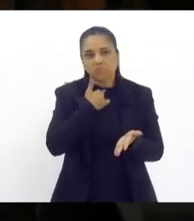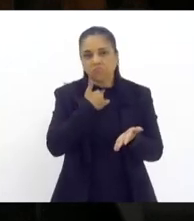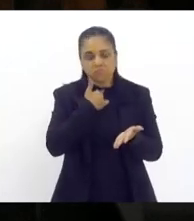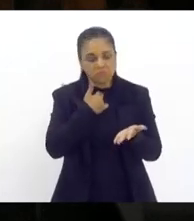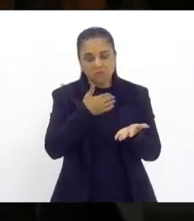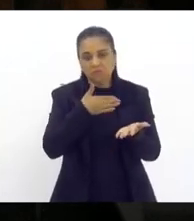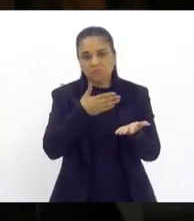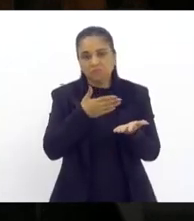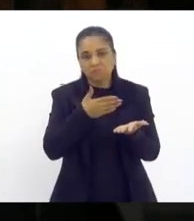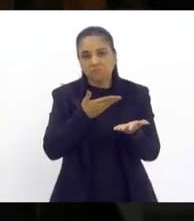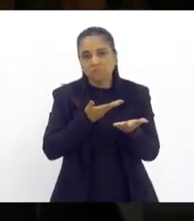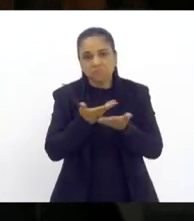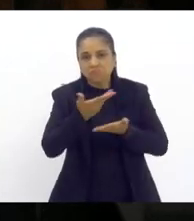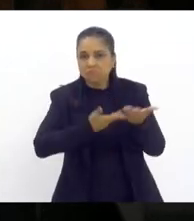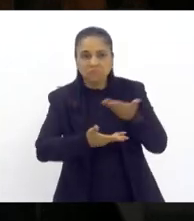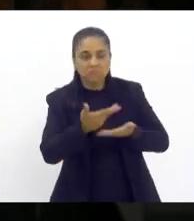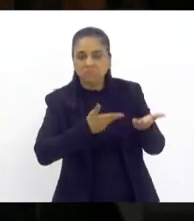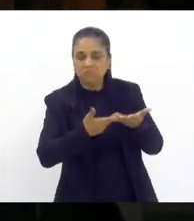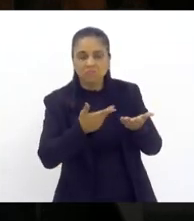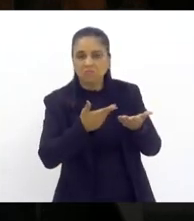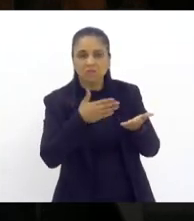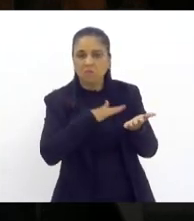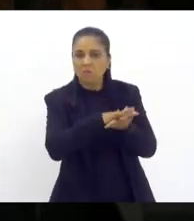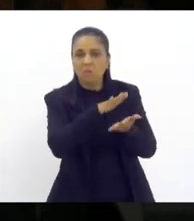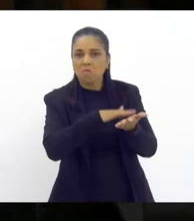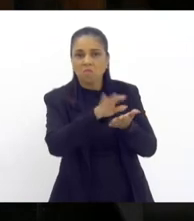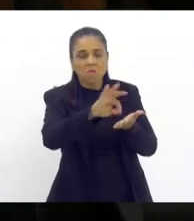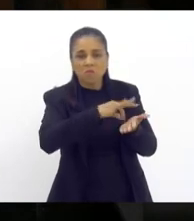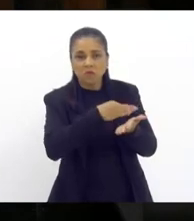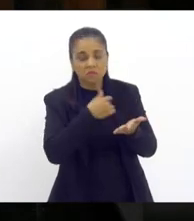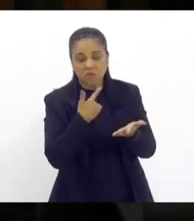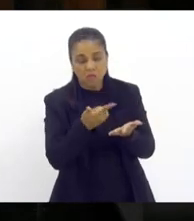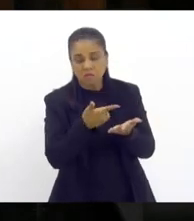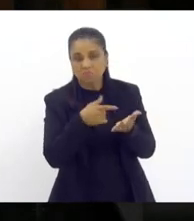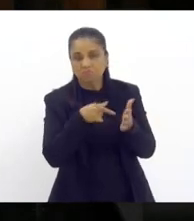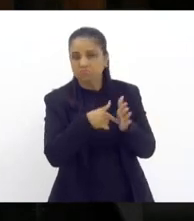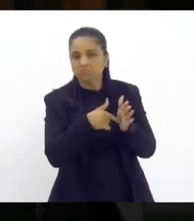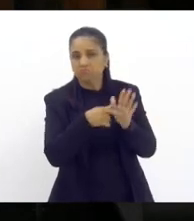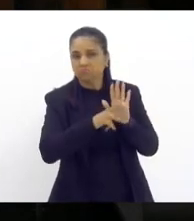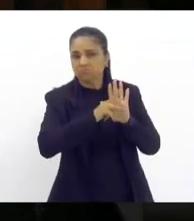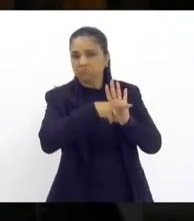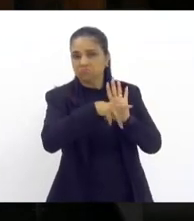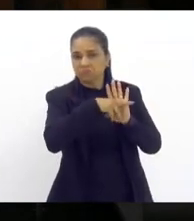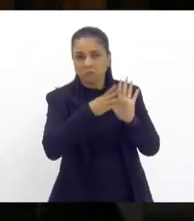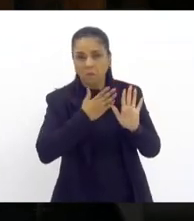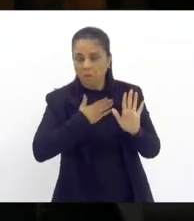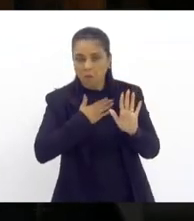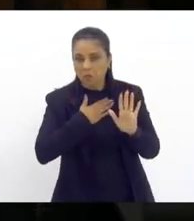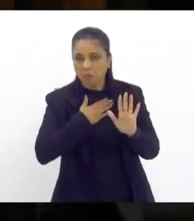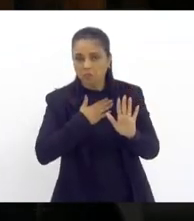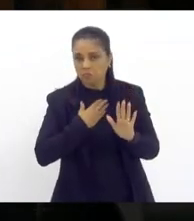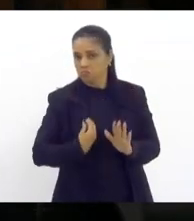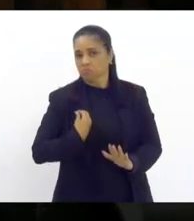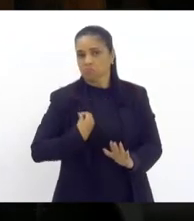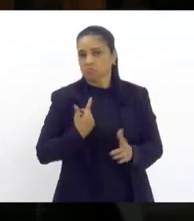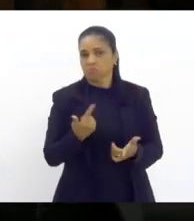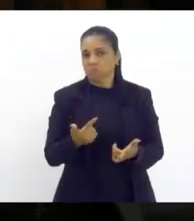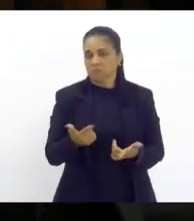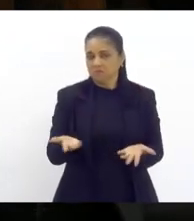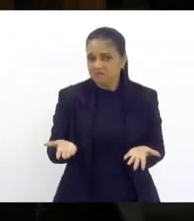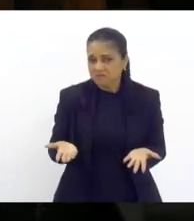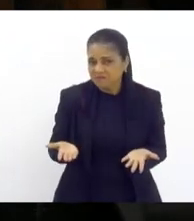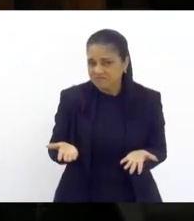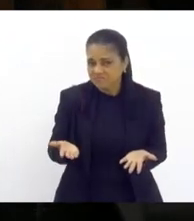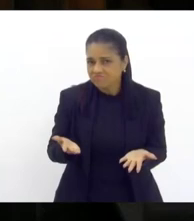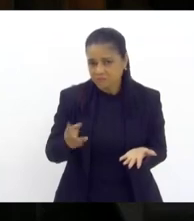porque formalmente ele ainda não existe. Então, o senhor me perdoe, mas tem qualquer